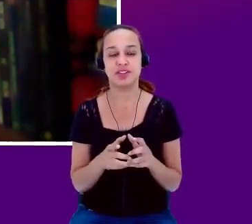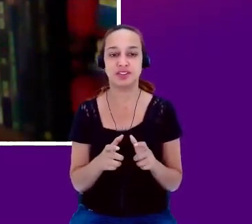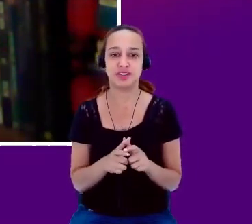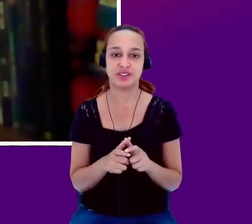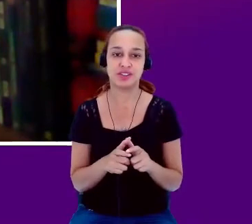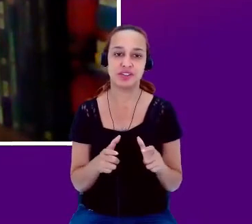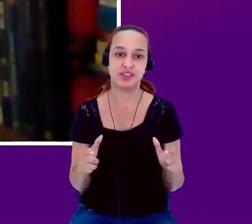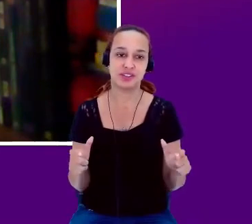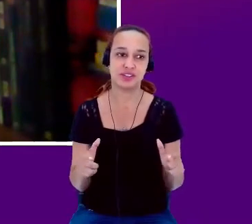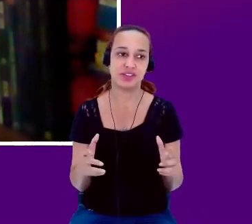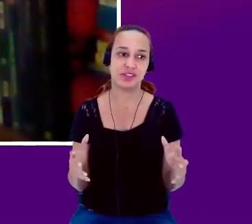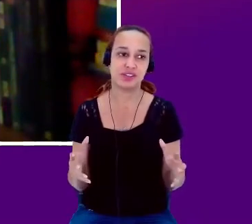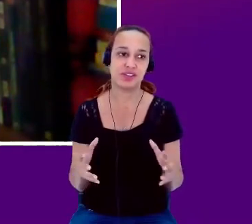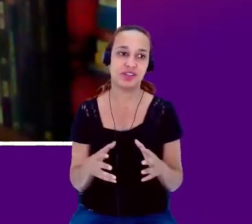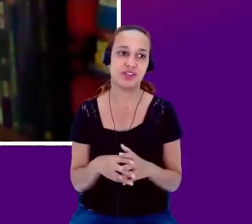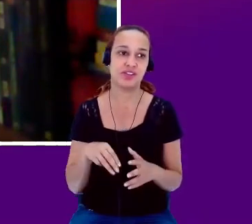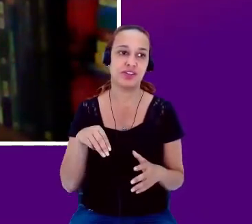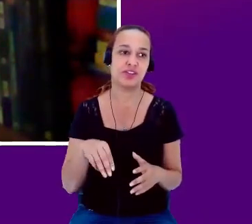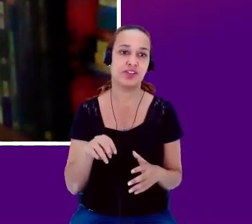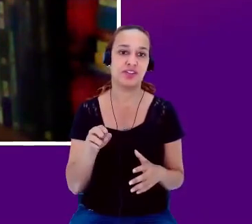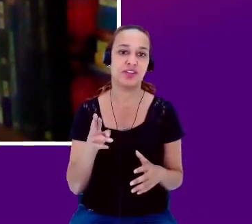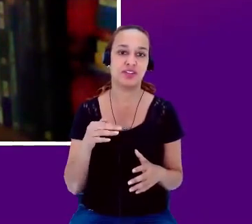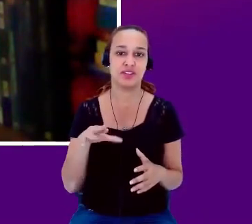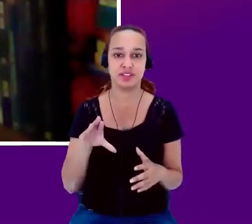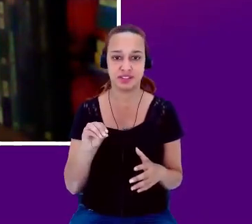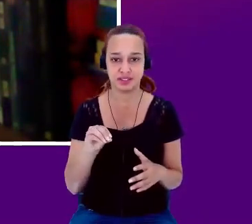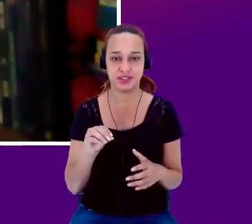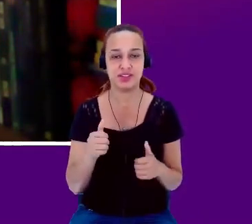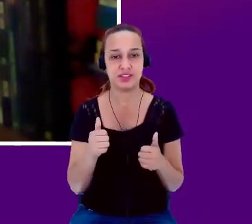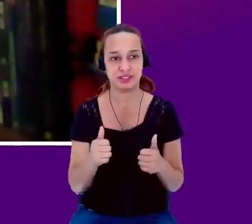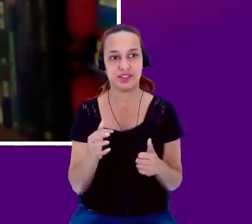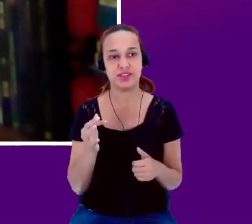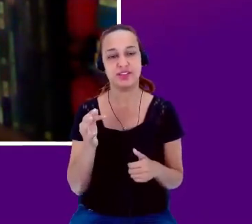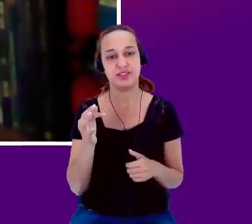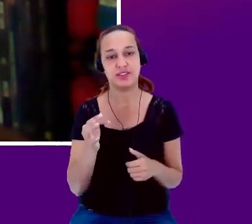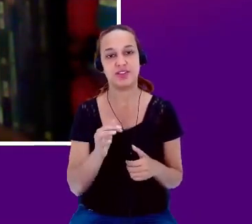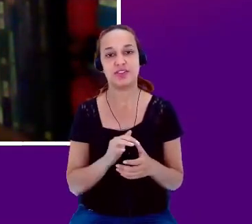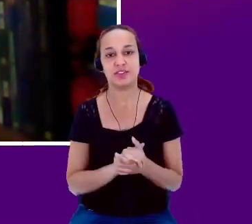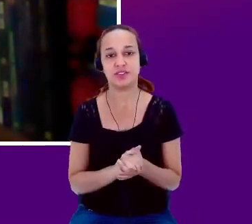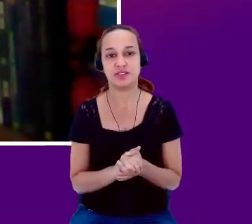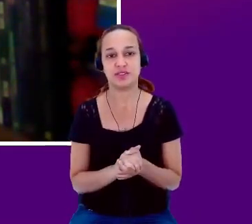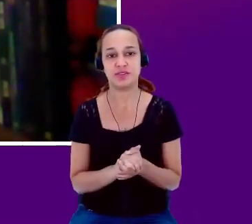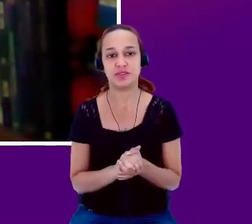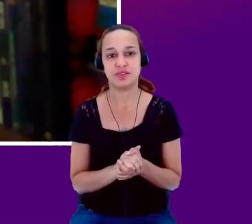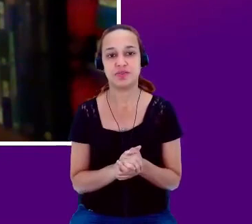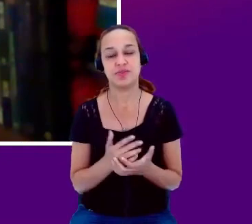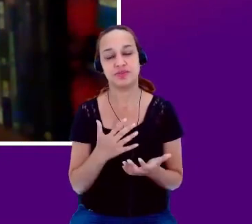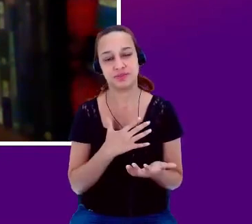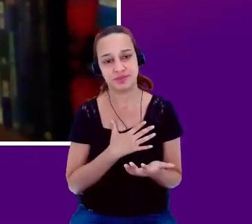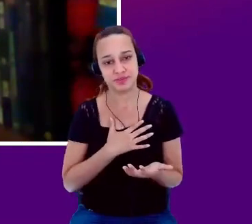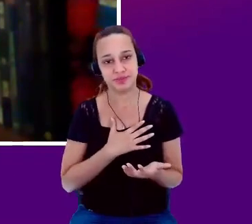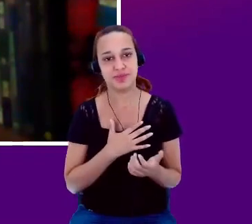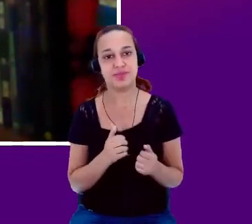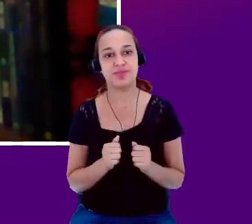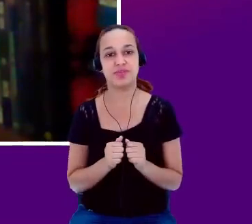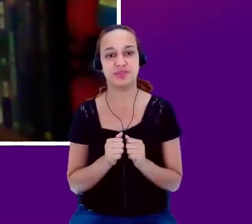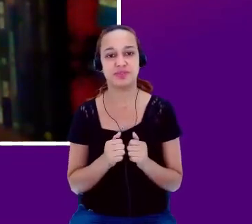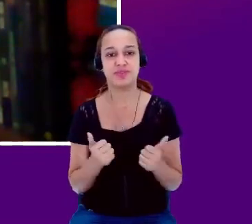eficiência em prol do mercado e dos consumidores como um todo, né? Então, foi um prazer participar